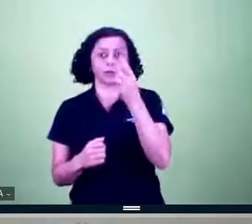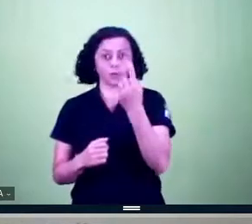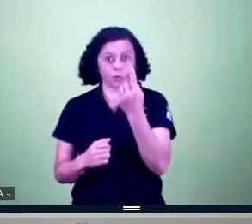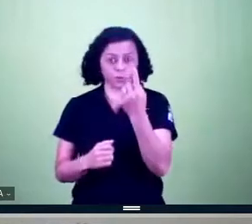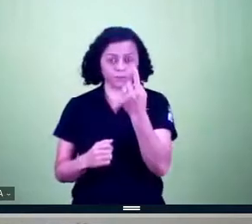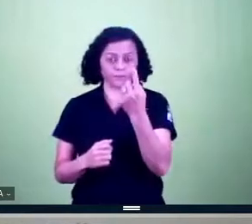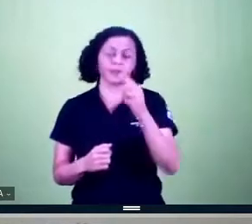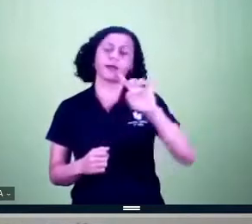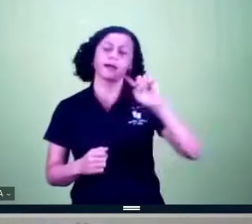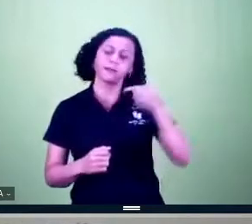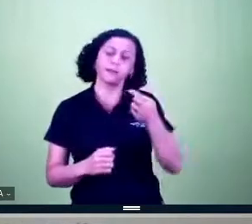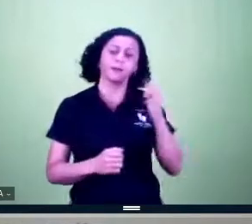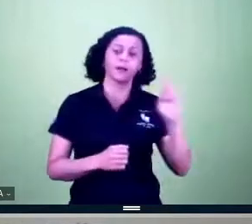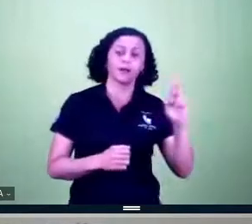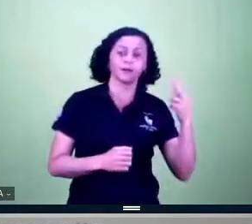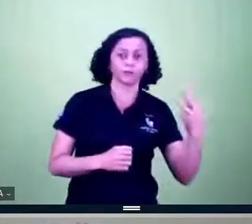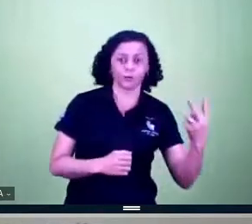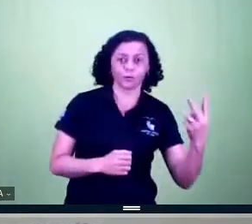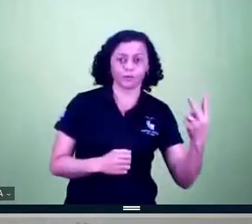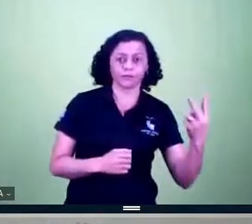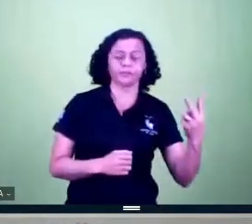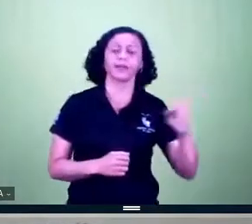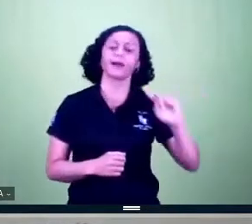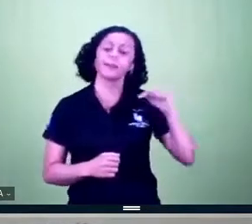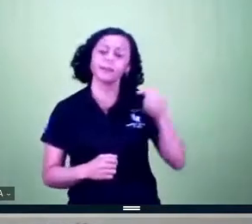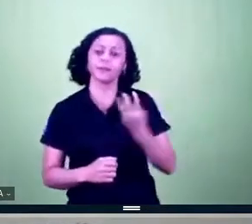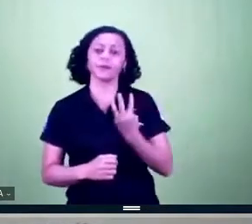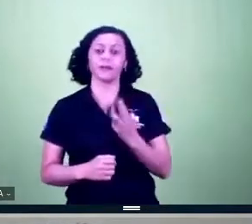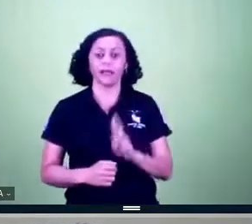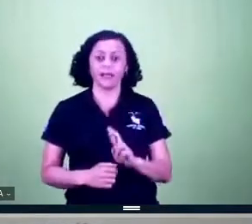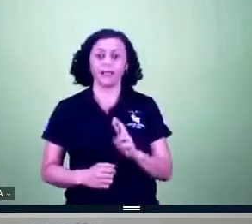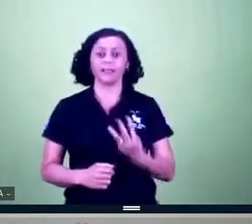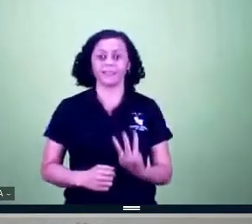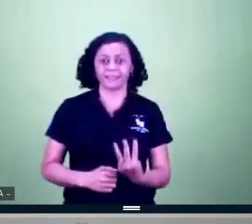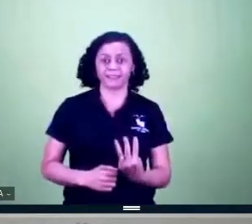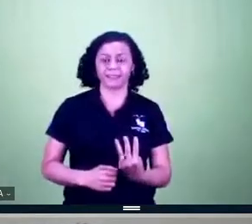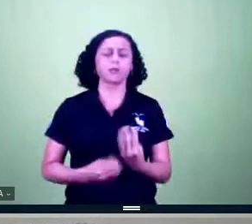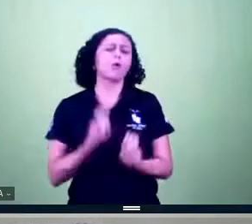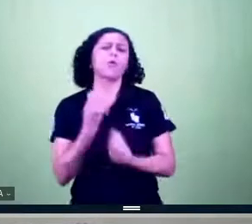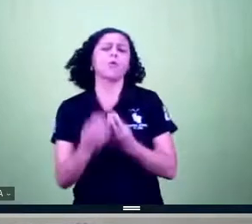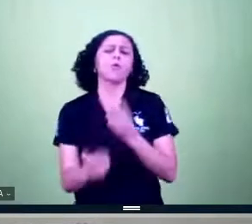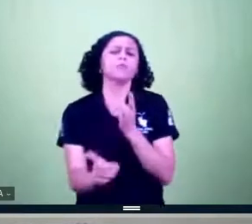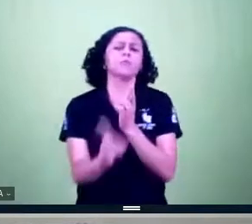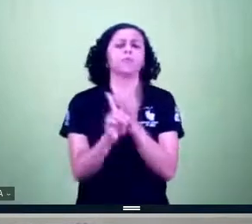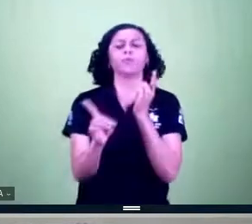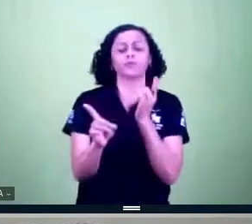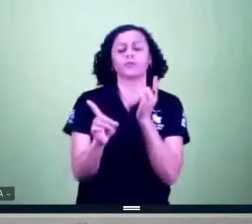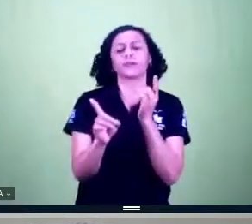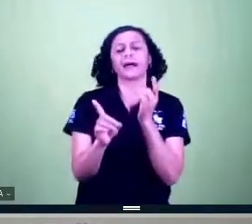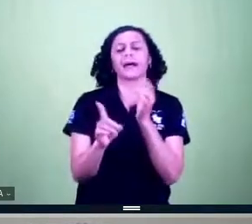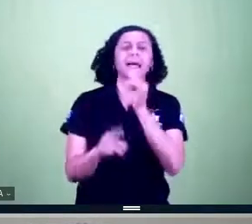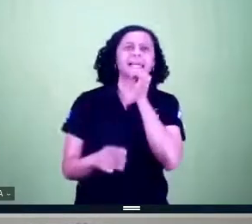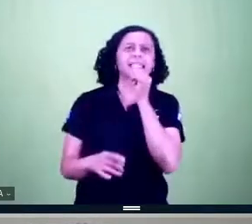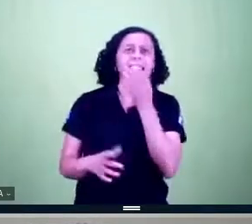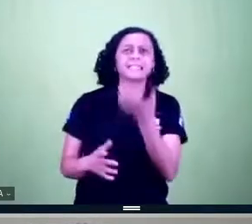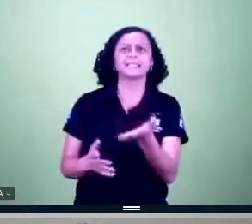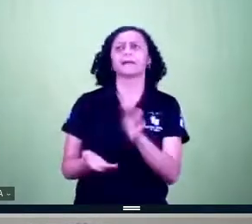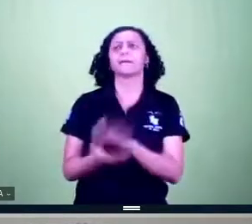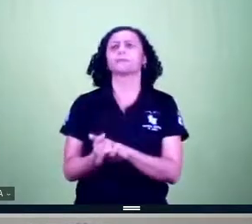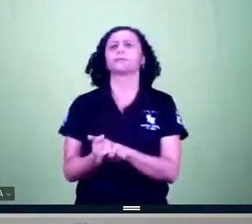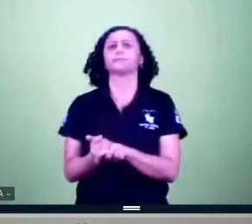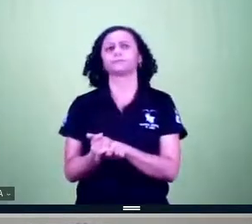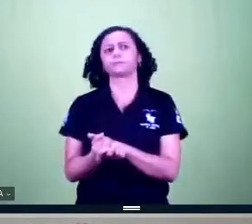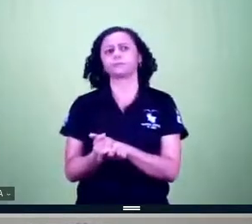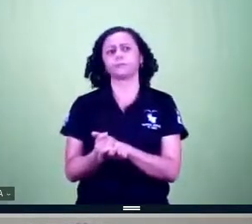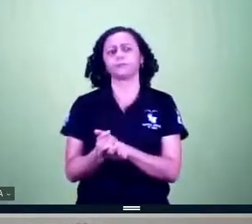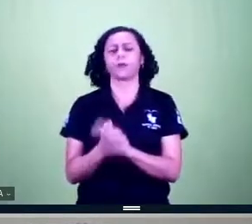no R3 e volta para a fonte. Isso é um circuito em série. Professor, como é que eu vou identificar, portanto, como é que eu vou identificar então se um trecho